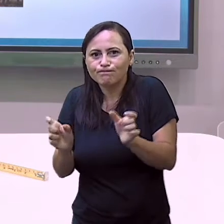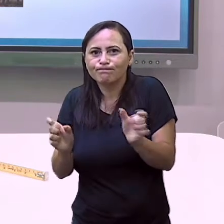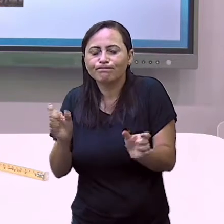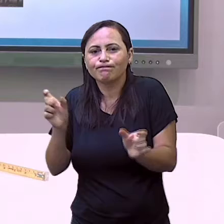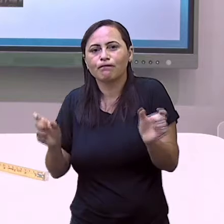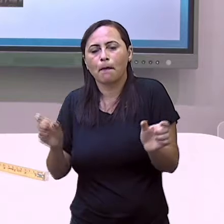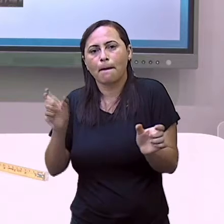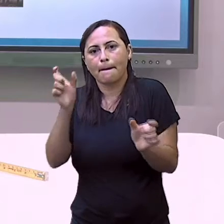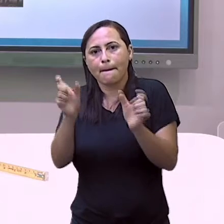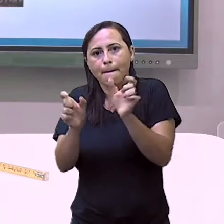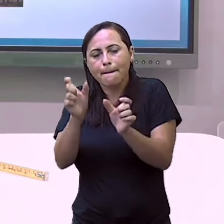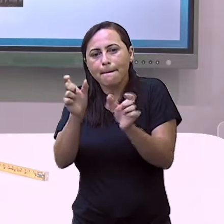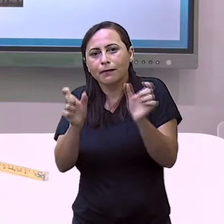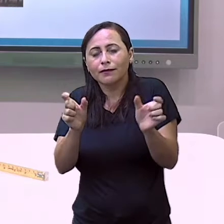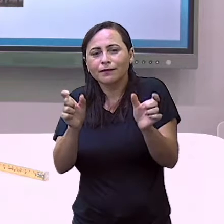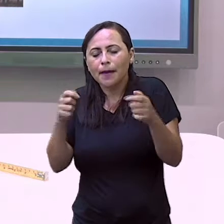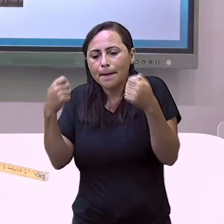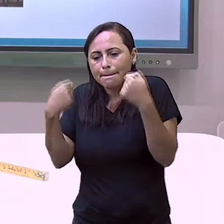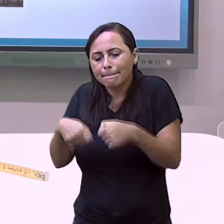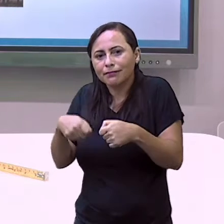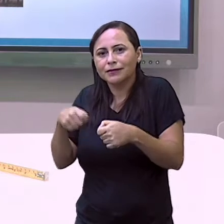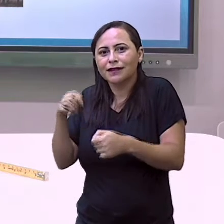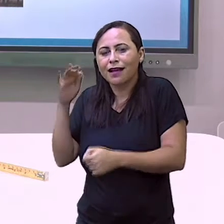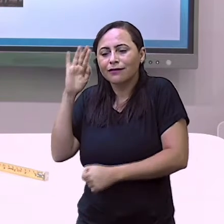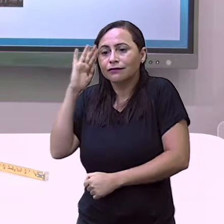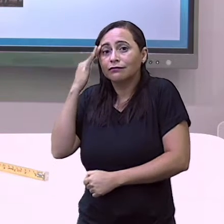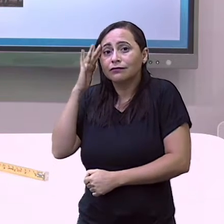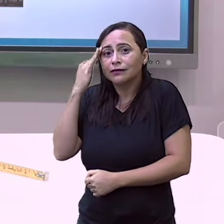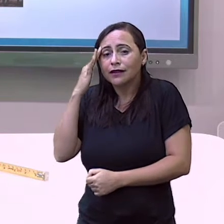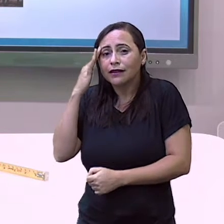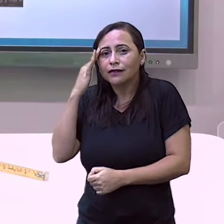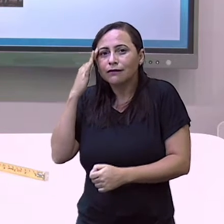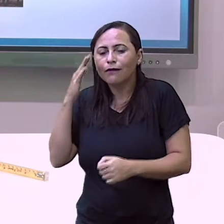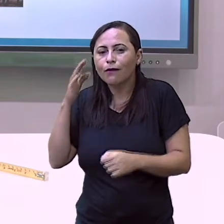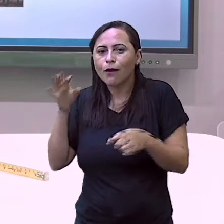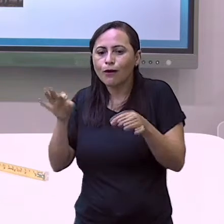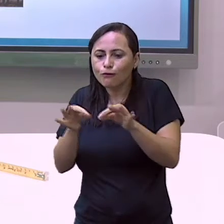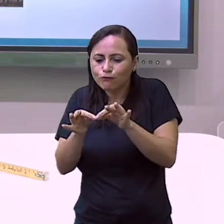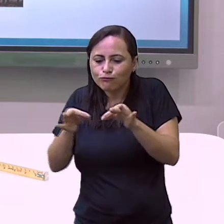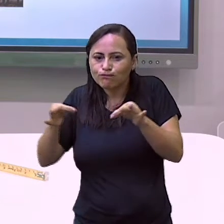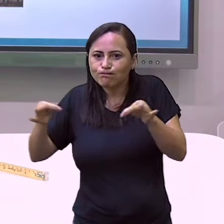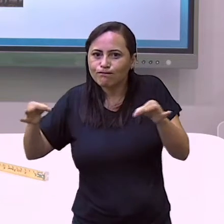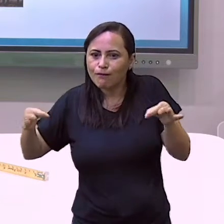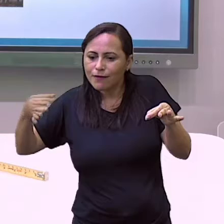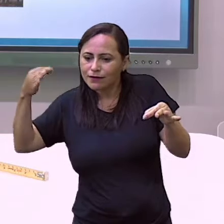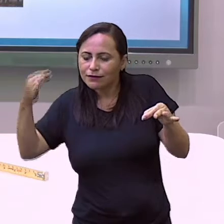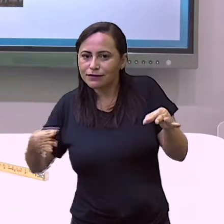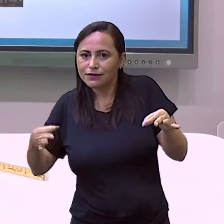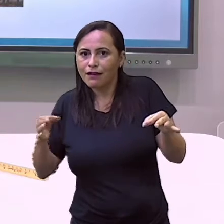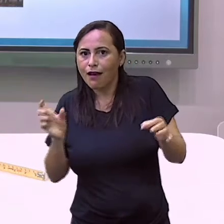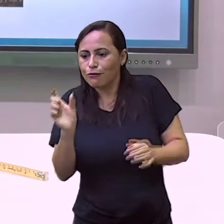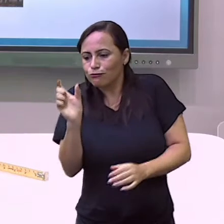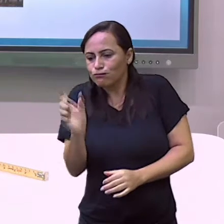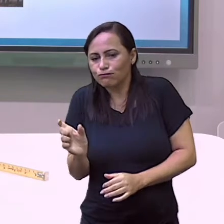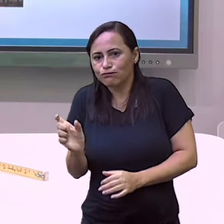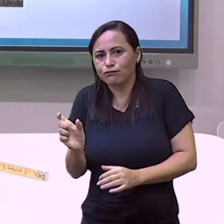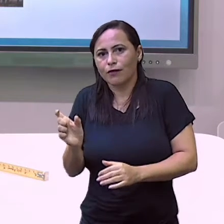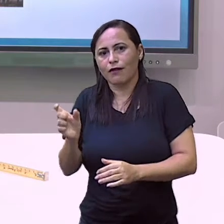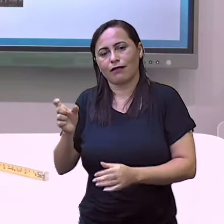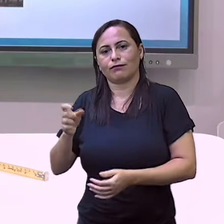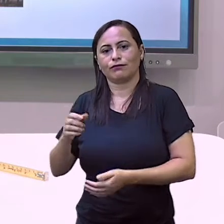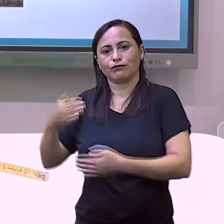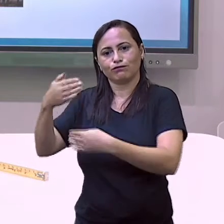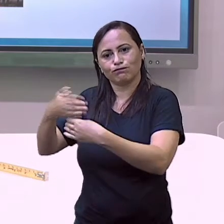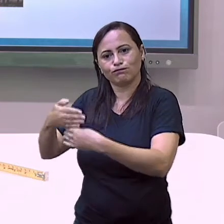precisava, então, compreender e saber qual era o tamanho exato de cada bloco daquele para construir a sua